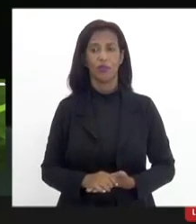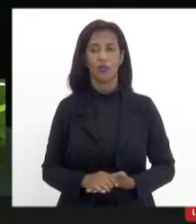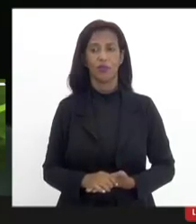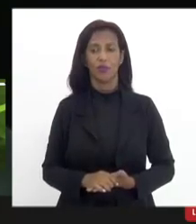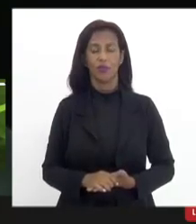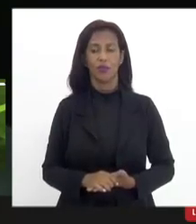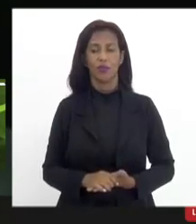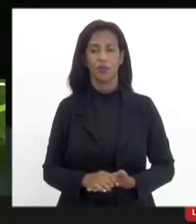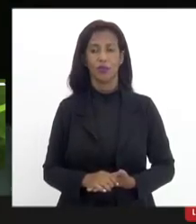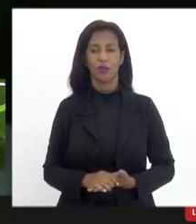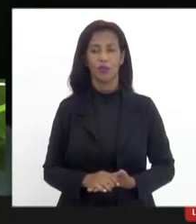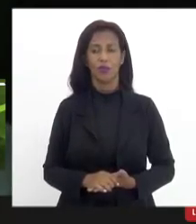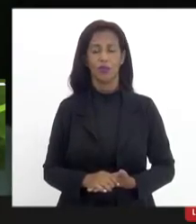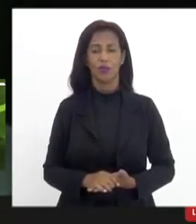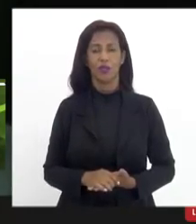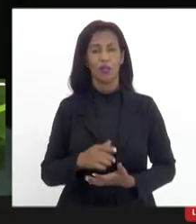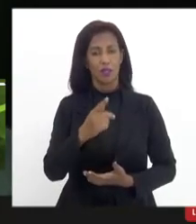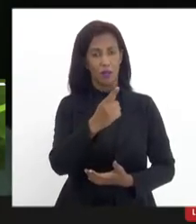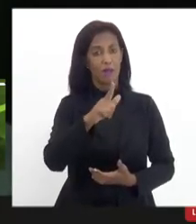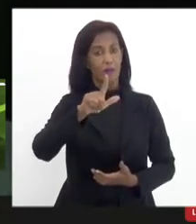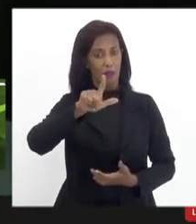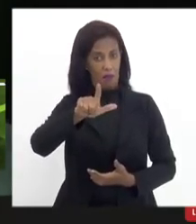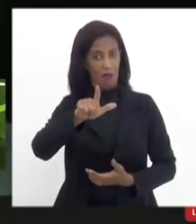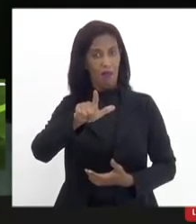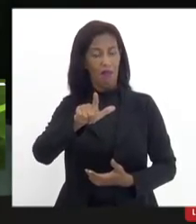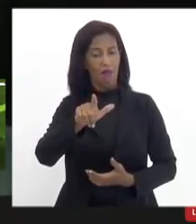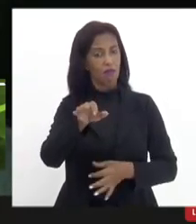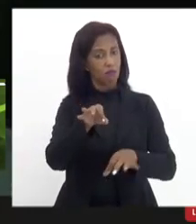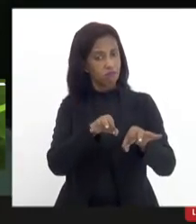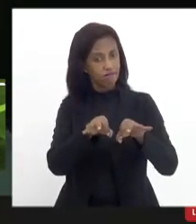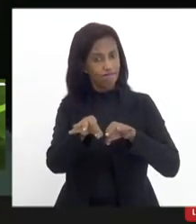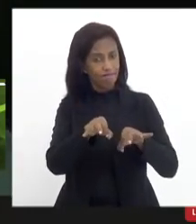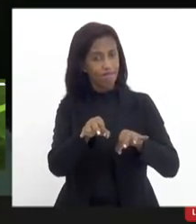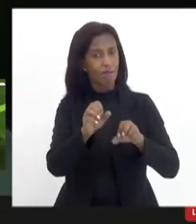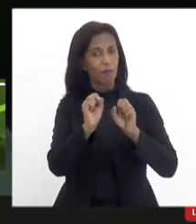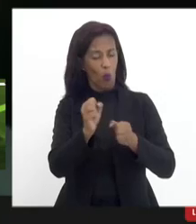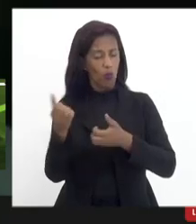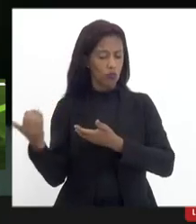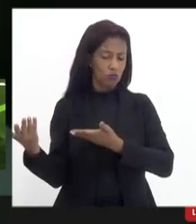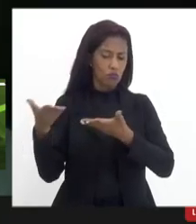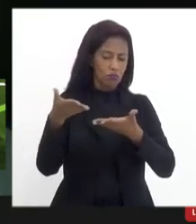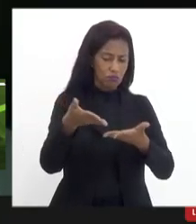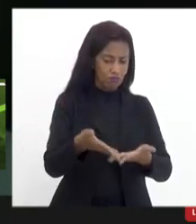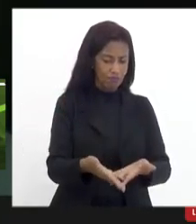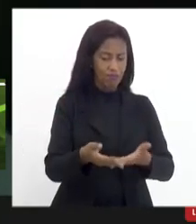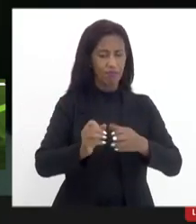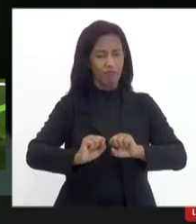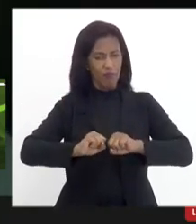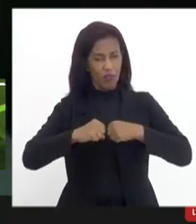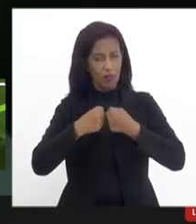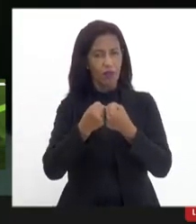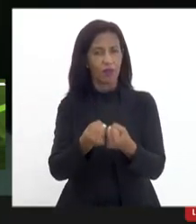plano, essa PL pode vir a